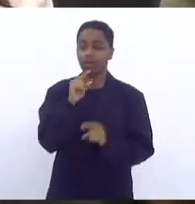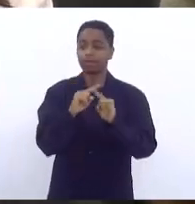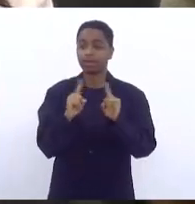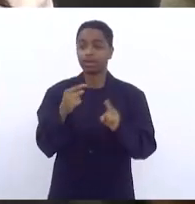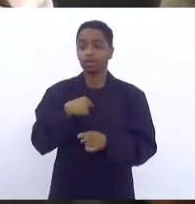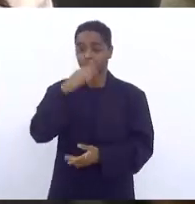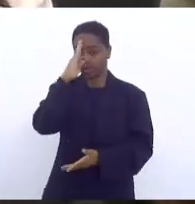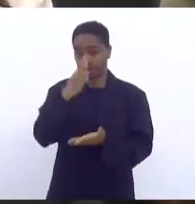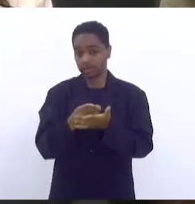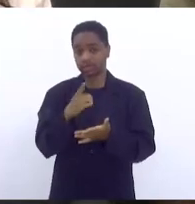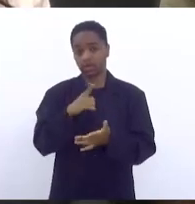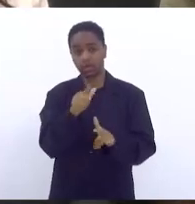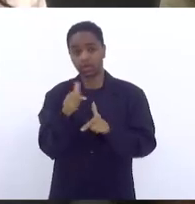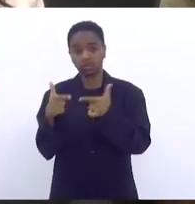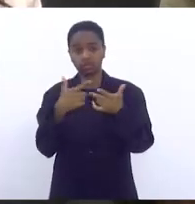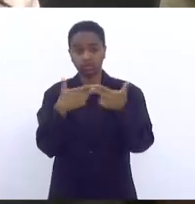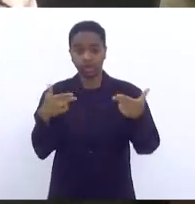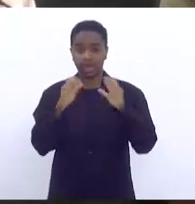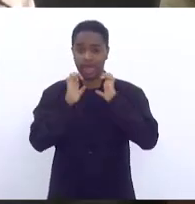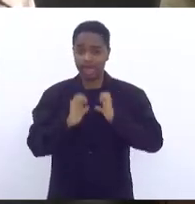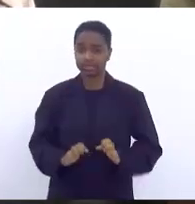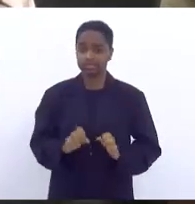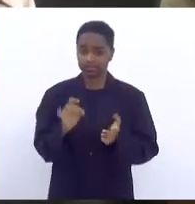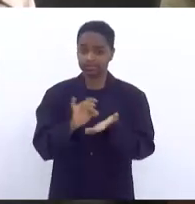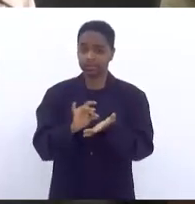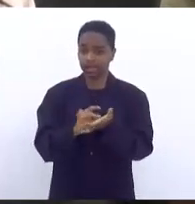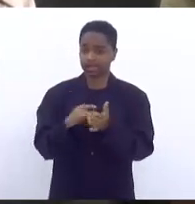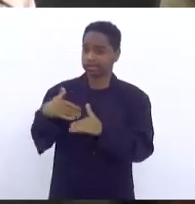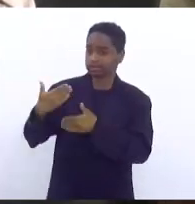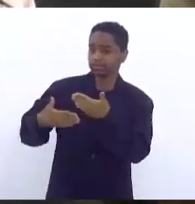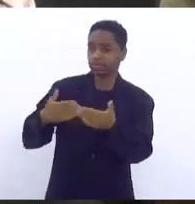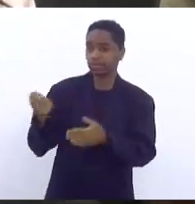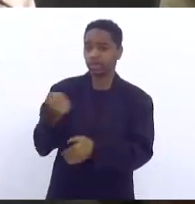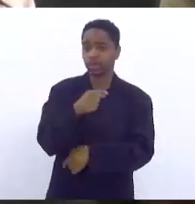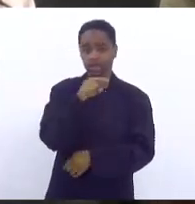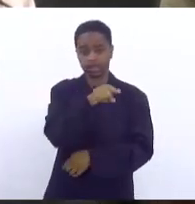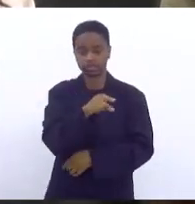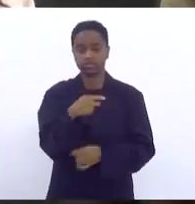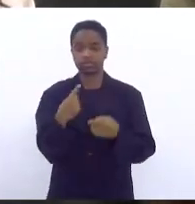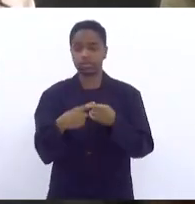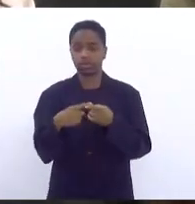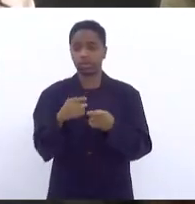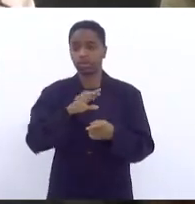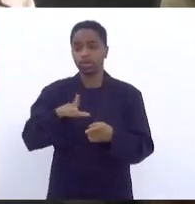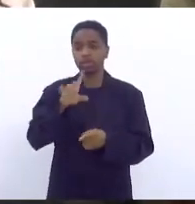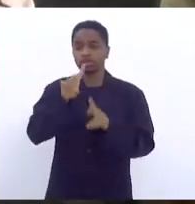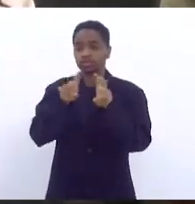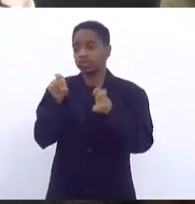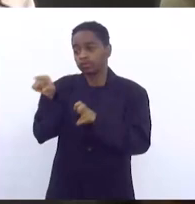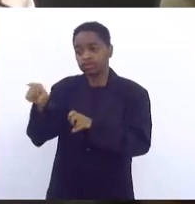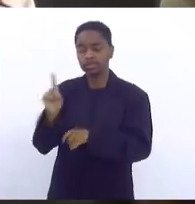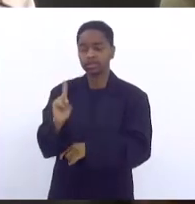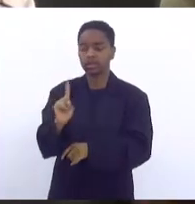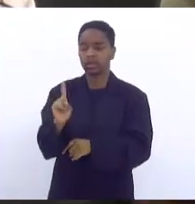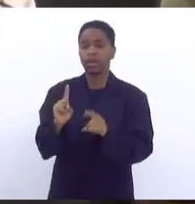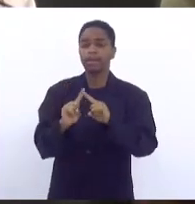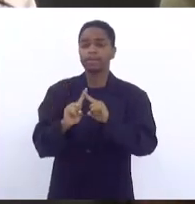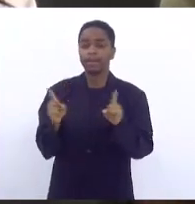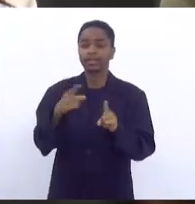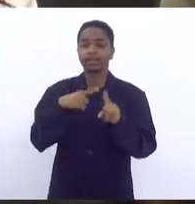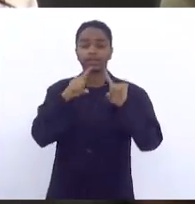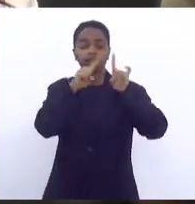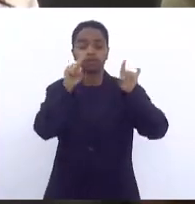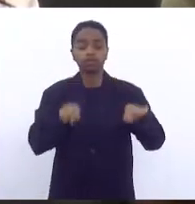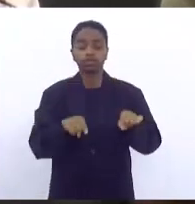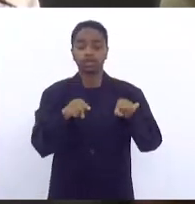acho que tem outras questões éticas muito além disso né Eh que não dizem nem respeito a você mas quando a gente tem funcionários do